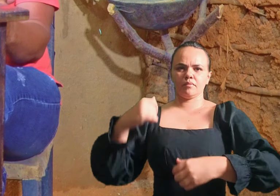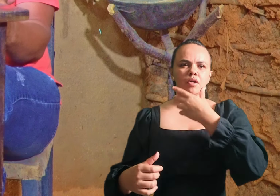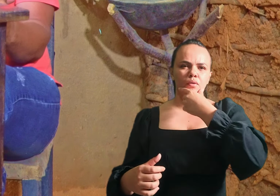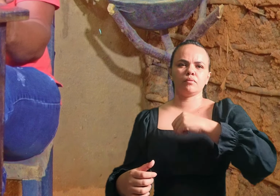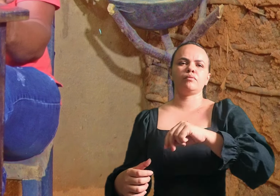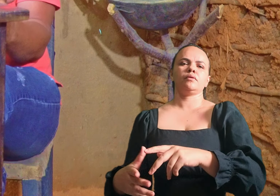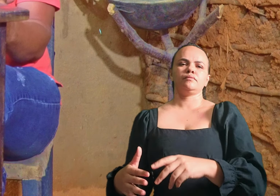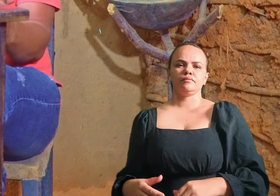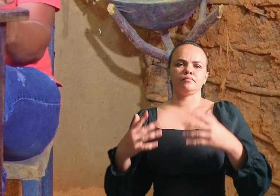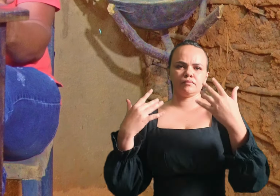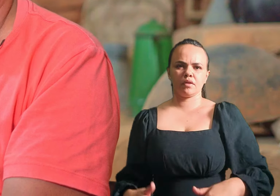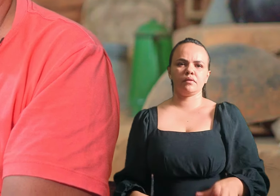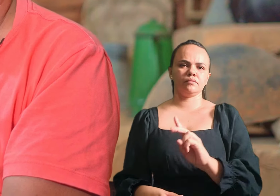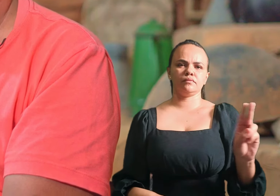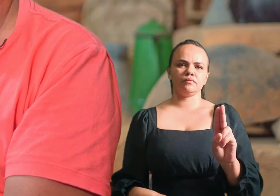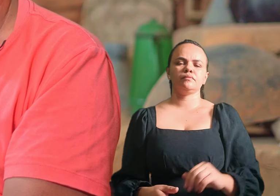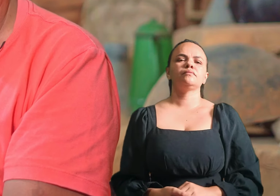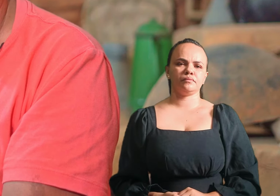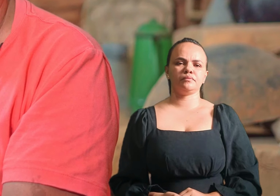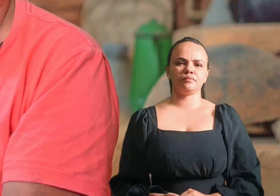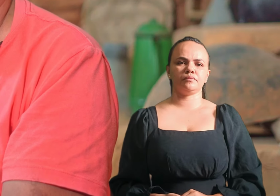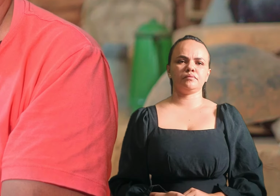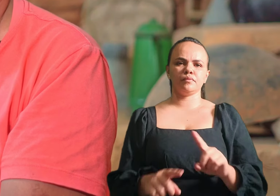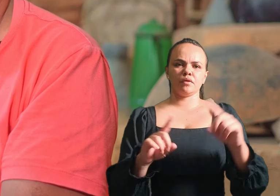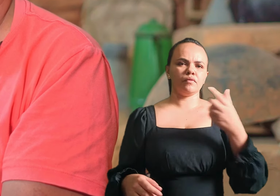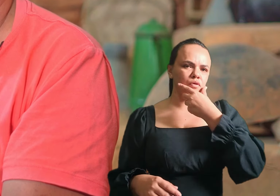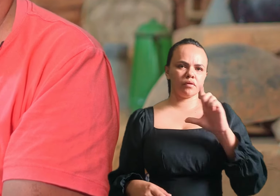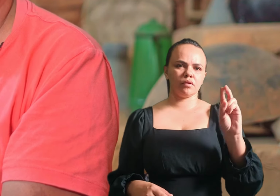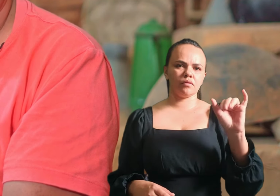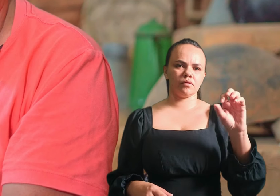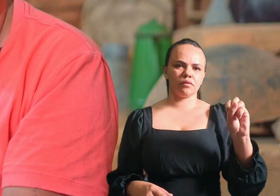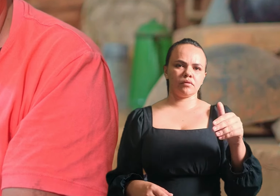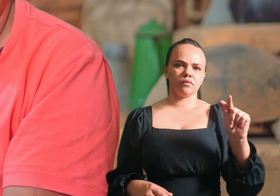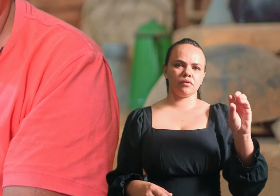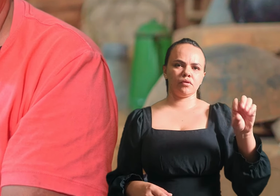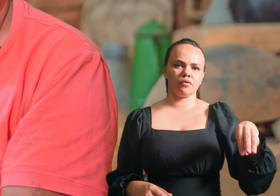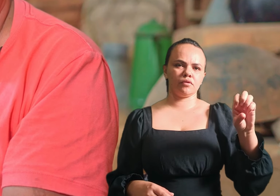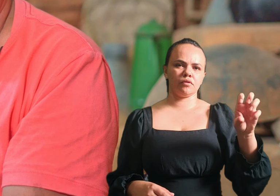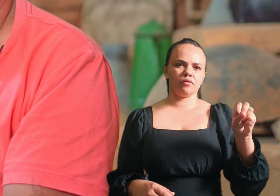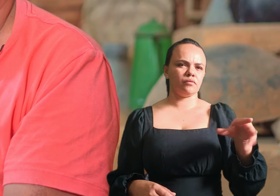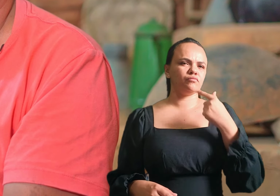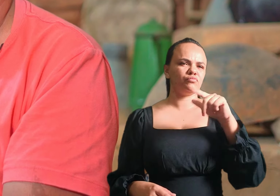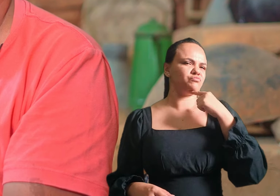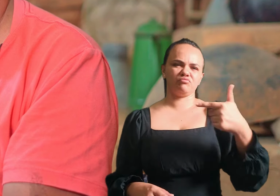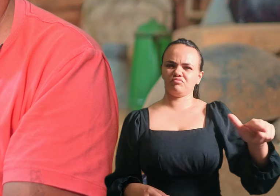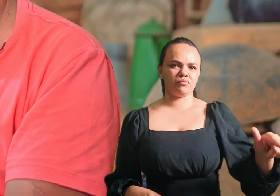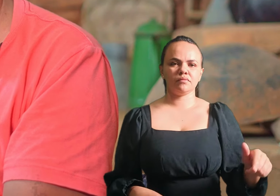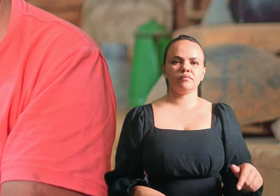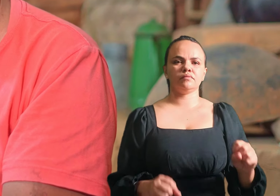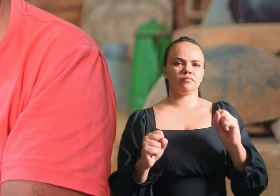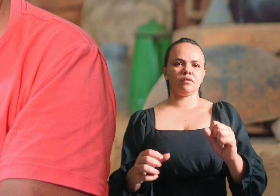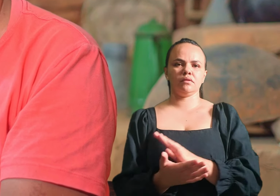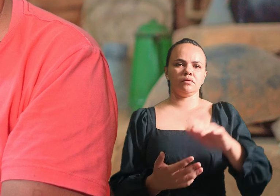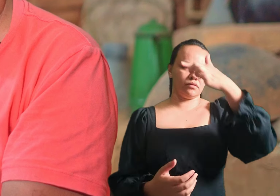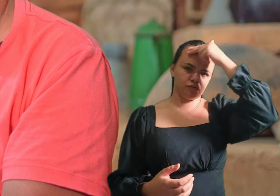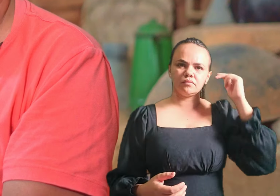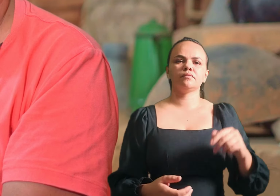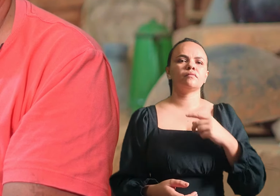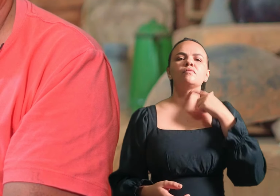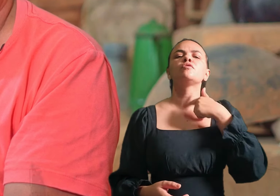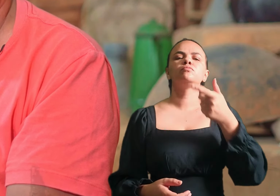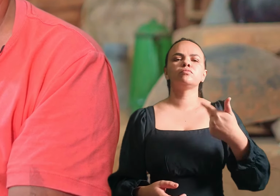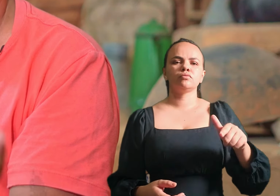Medeiros Agora sim que foi Luiz Gomes o fundador eu eu não tenho dúvidas né Pode ser que alguém Ache que não mas